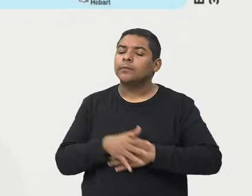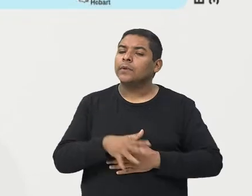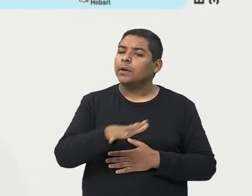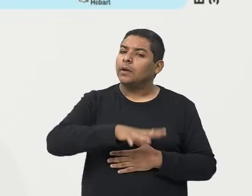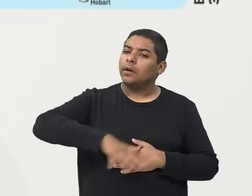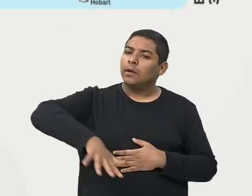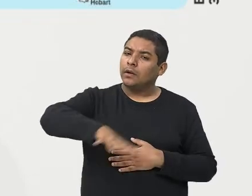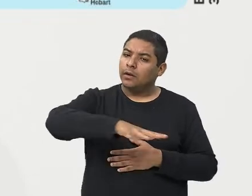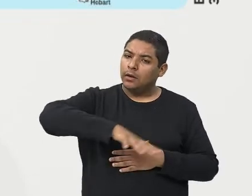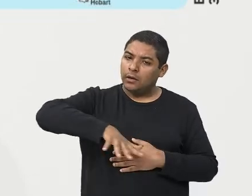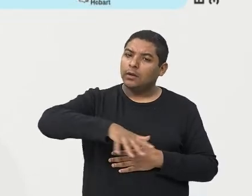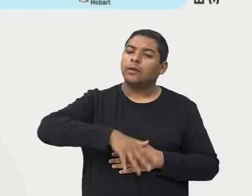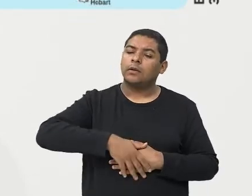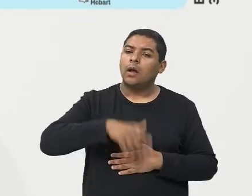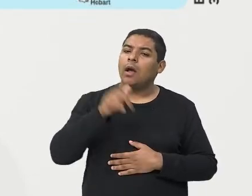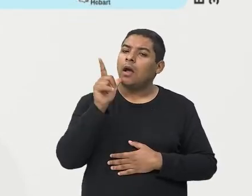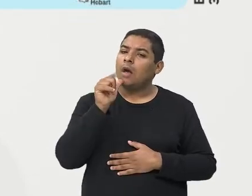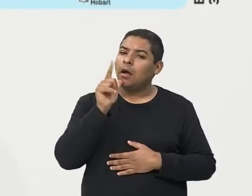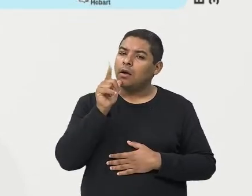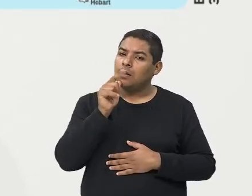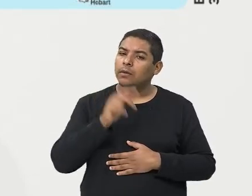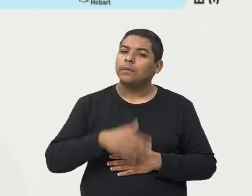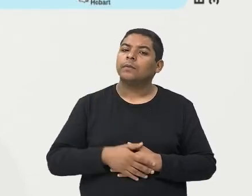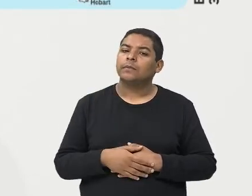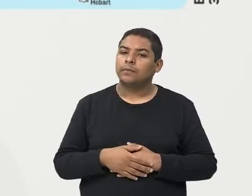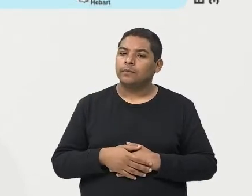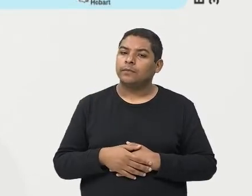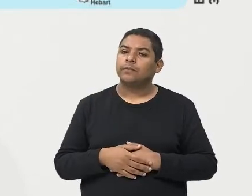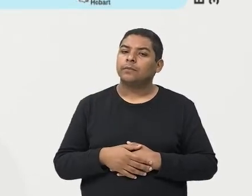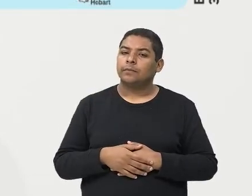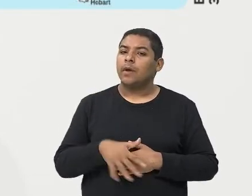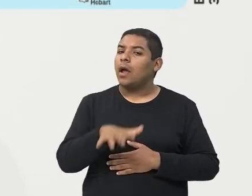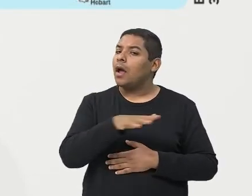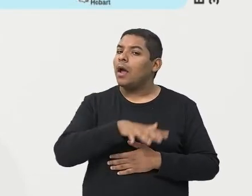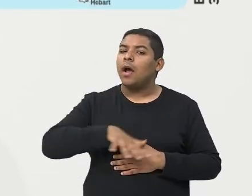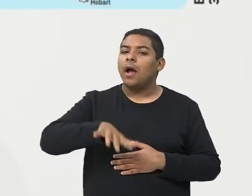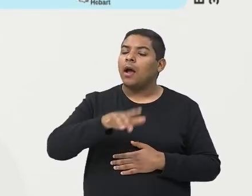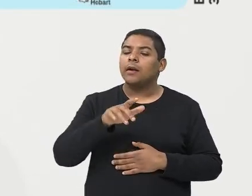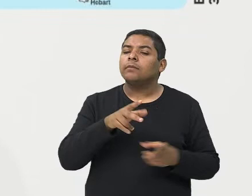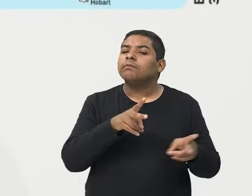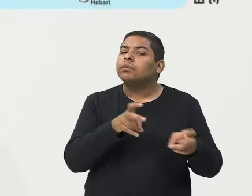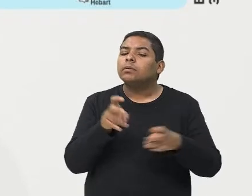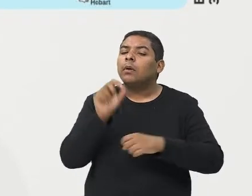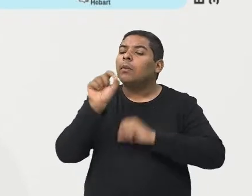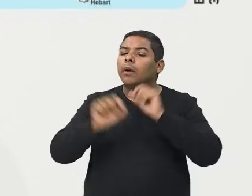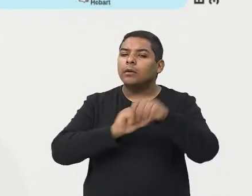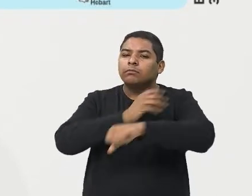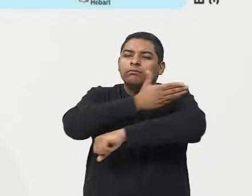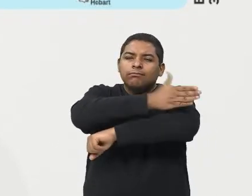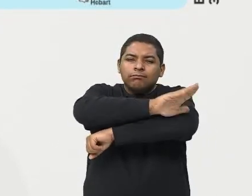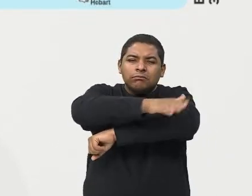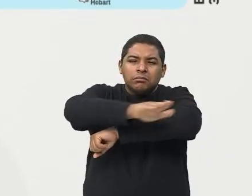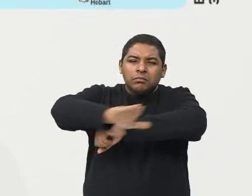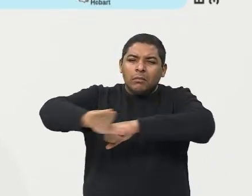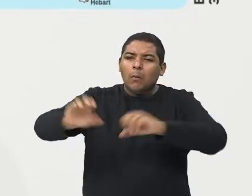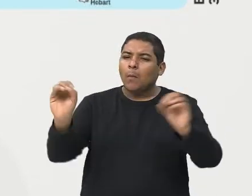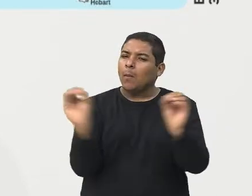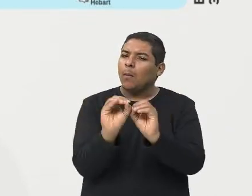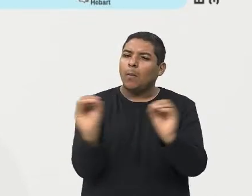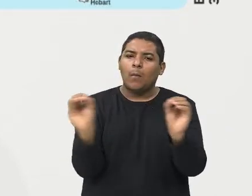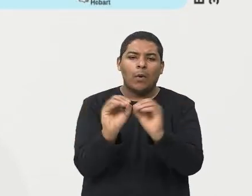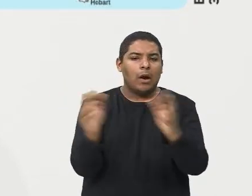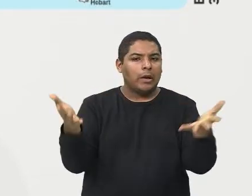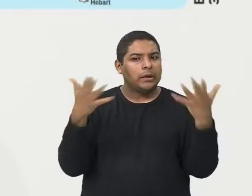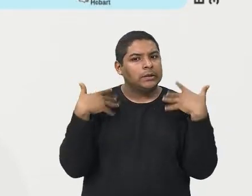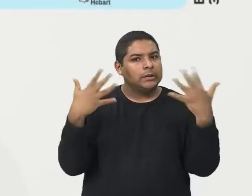né? Essa região aqui a gente observa que vai ser o quê? Desértica, né? Então, existem